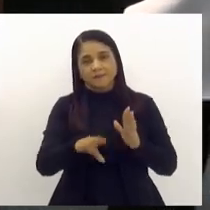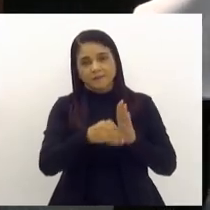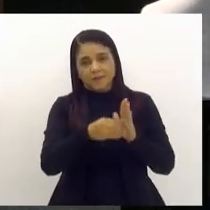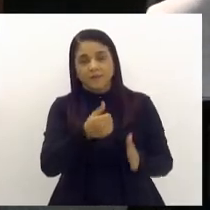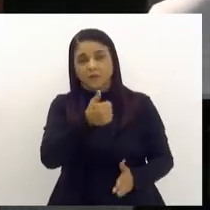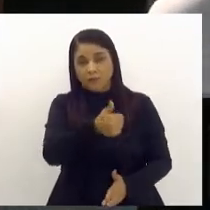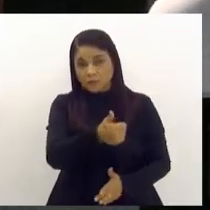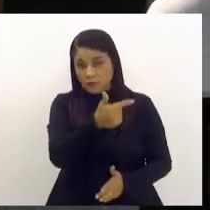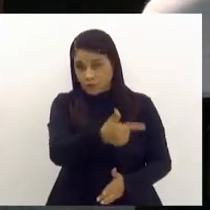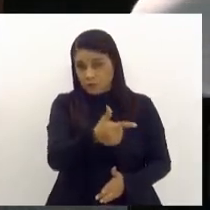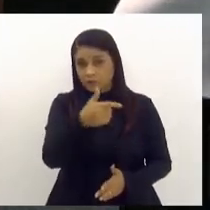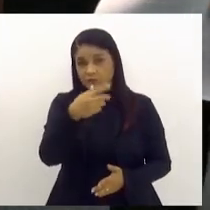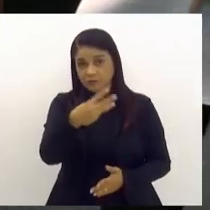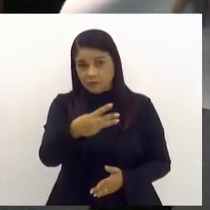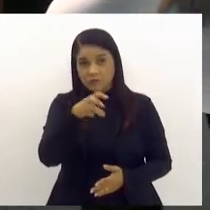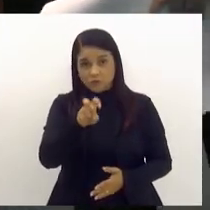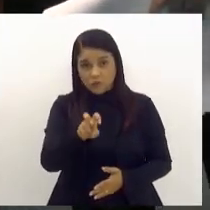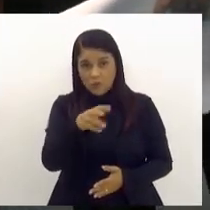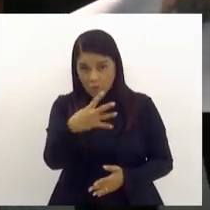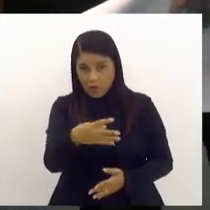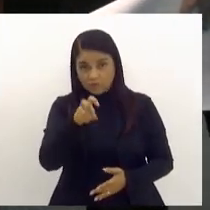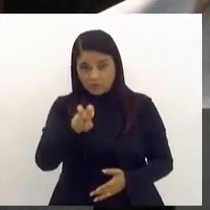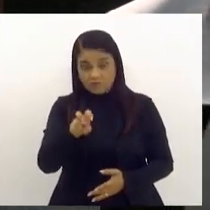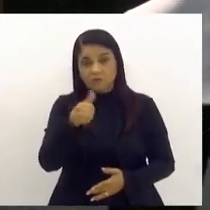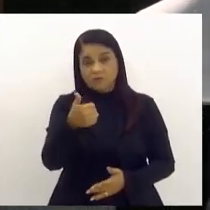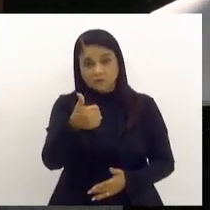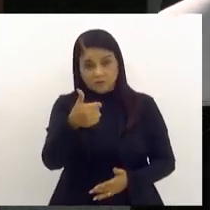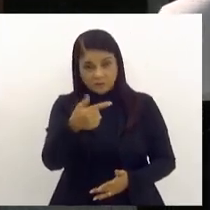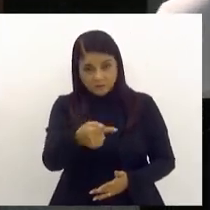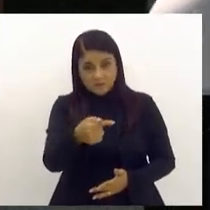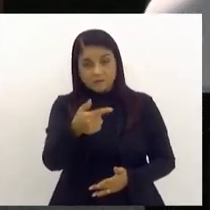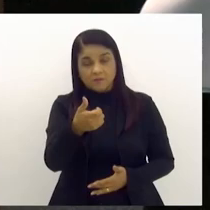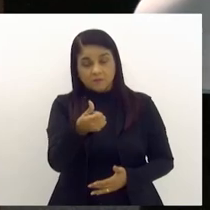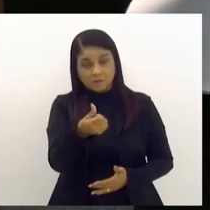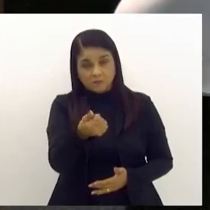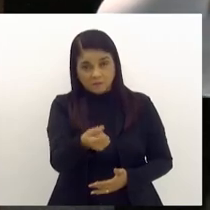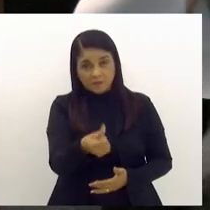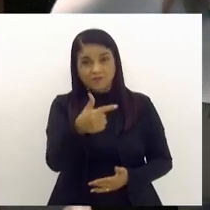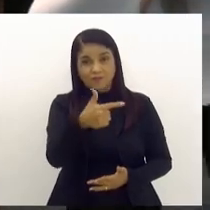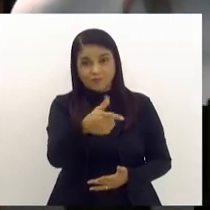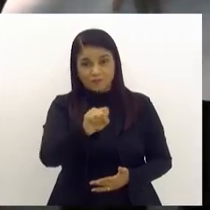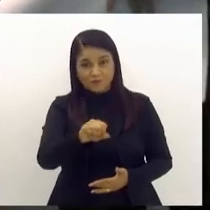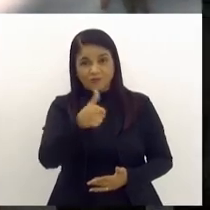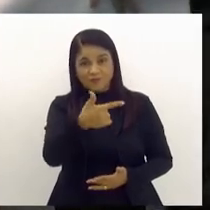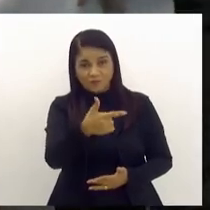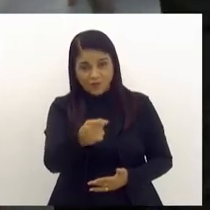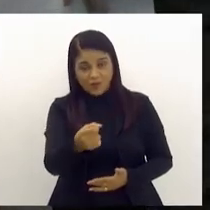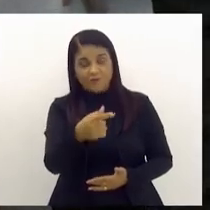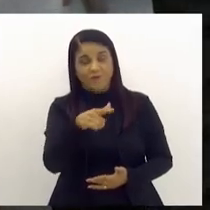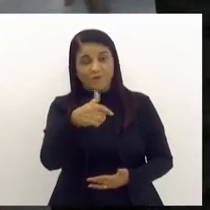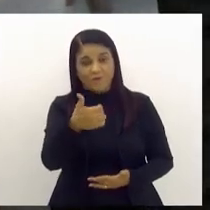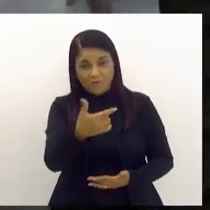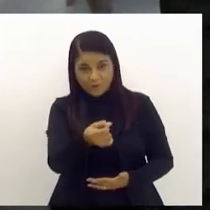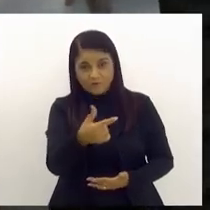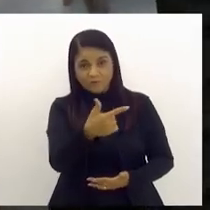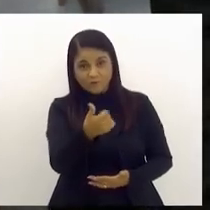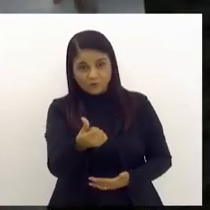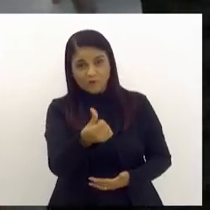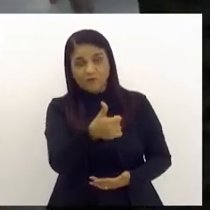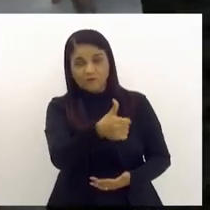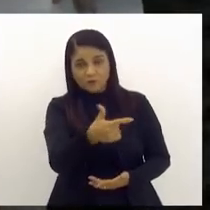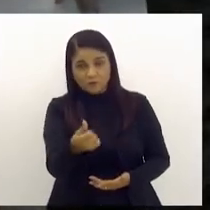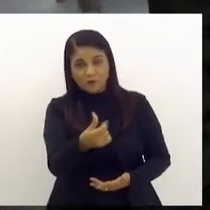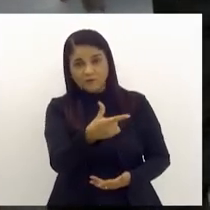4, 5, 14, 15, 16, 17, 18, 19, 20, 21, 22, 23, 24, 25, 26,